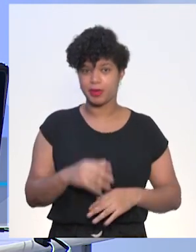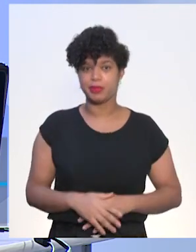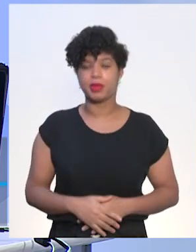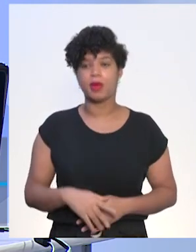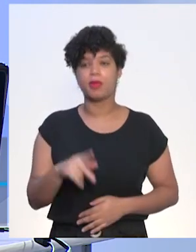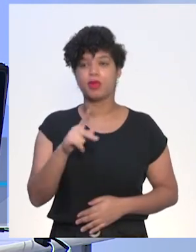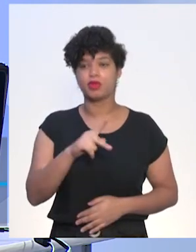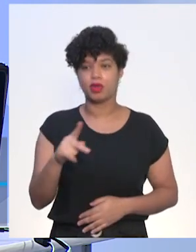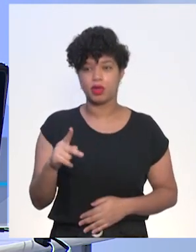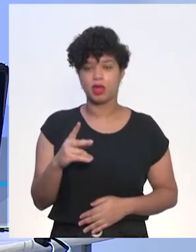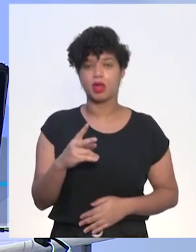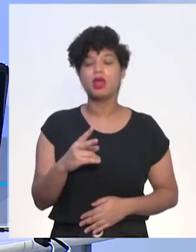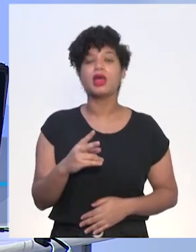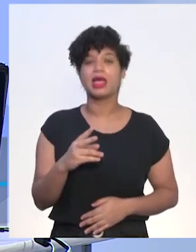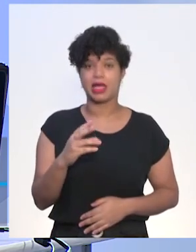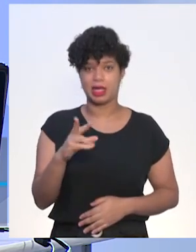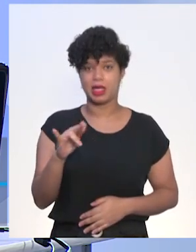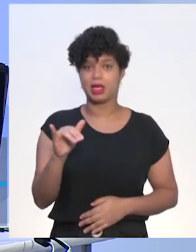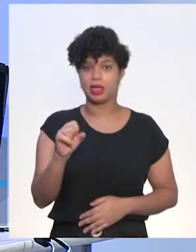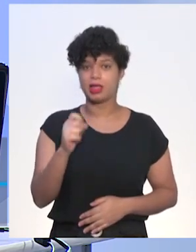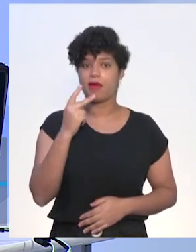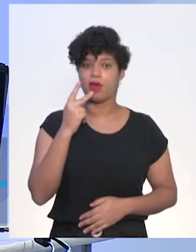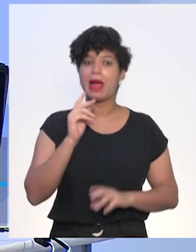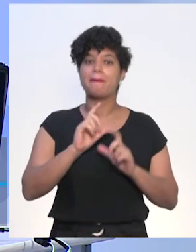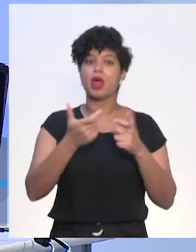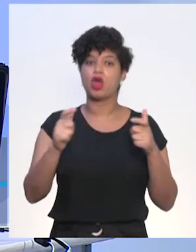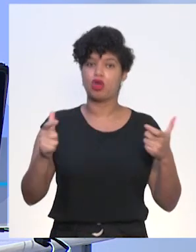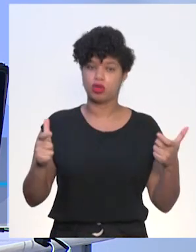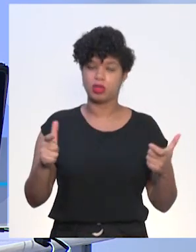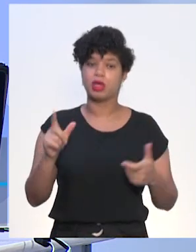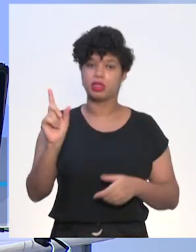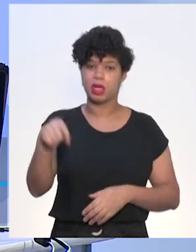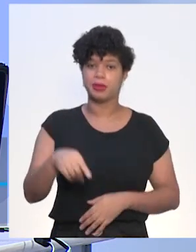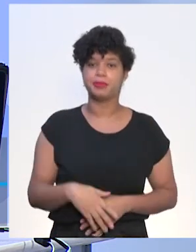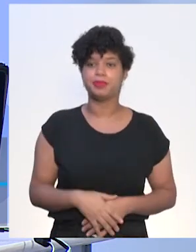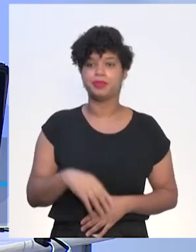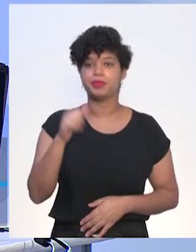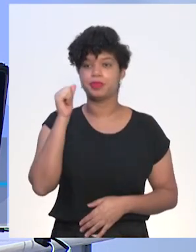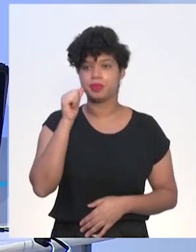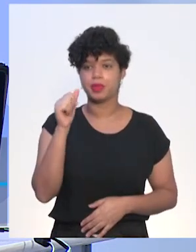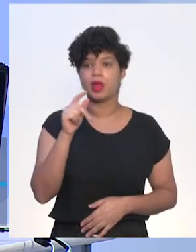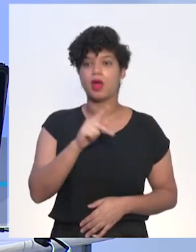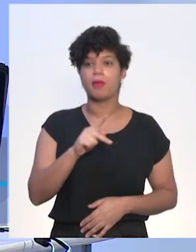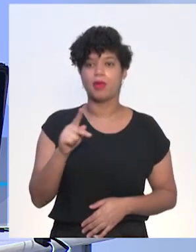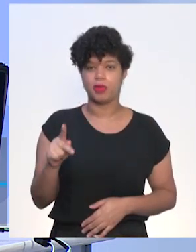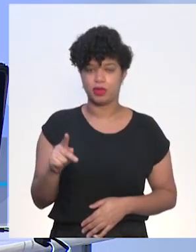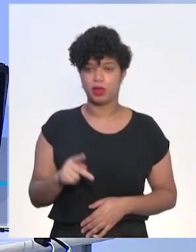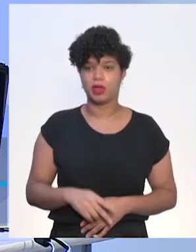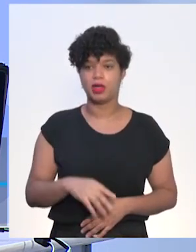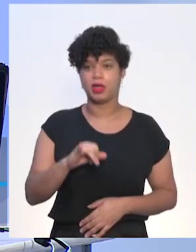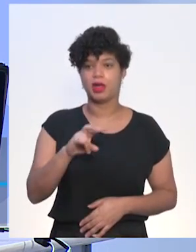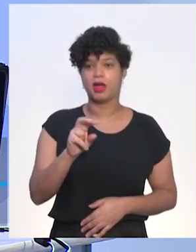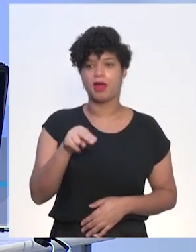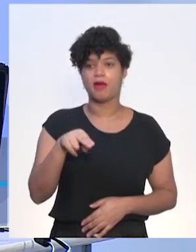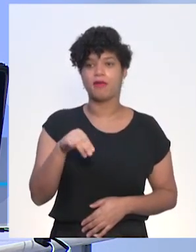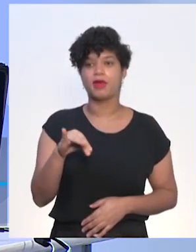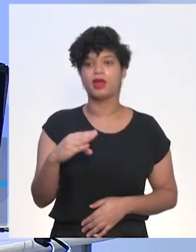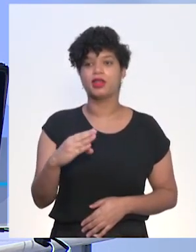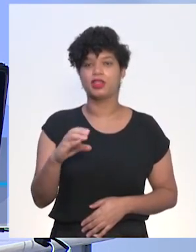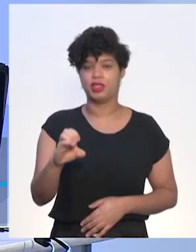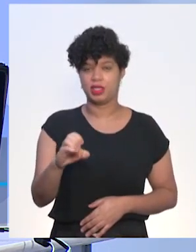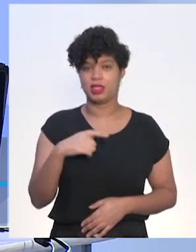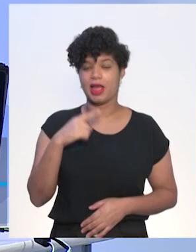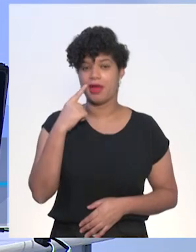pro Cristiane Ela disse assim que na maioria das vezes sim é pro evanice ela trouxe a